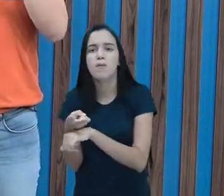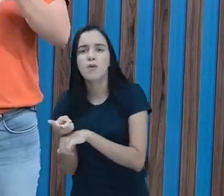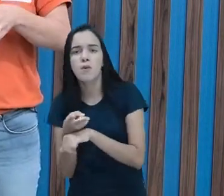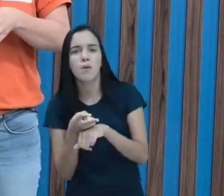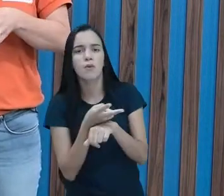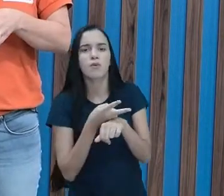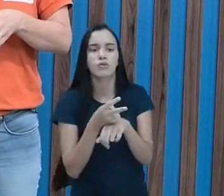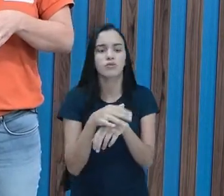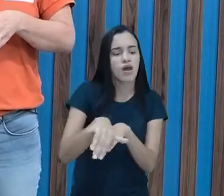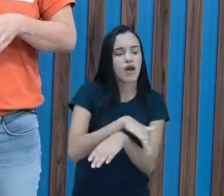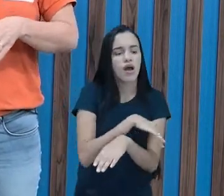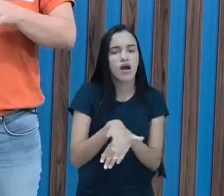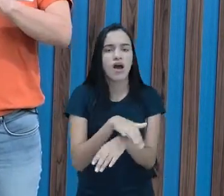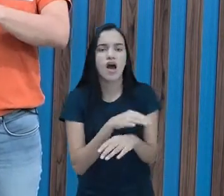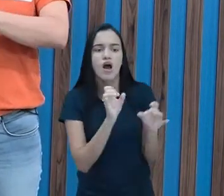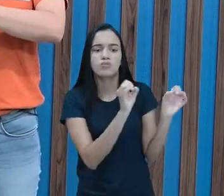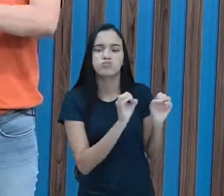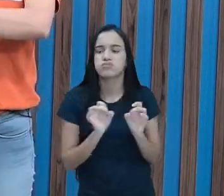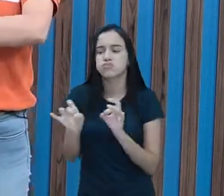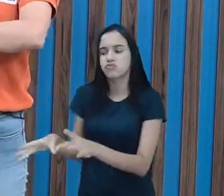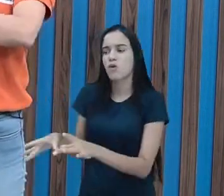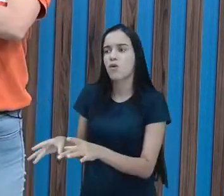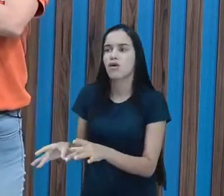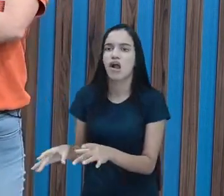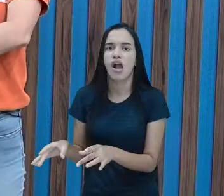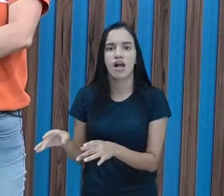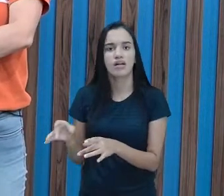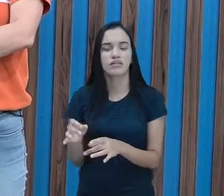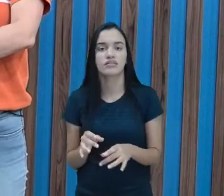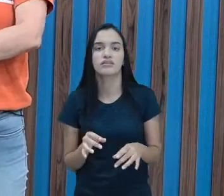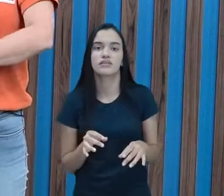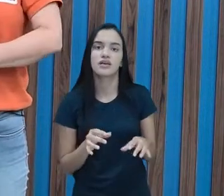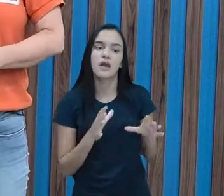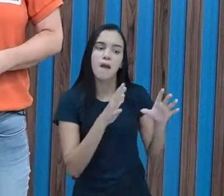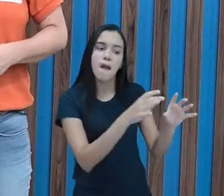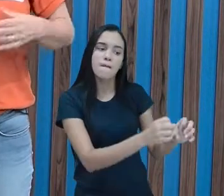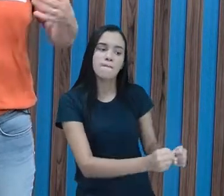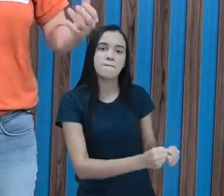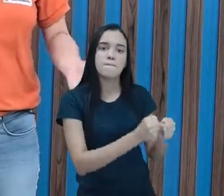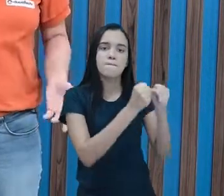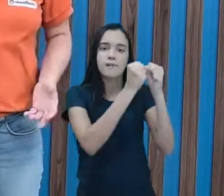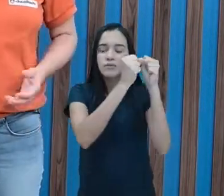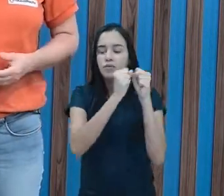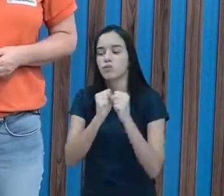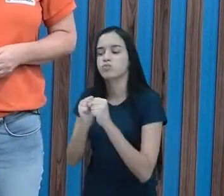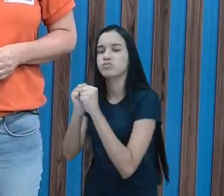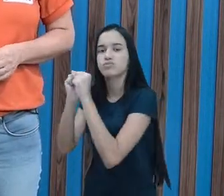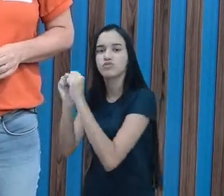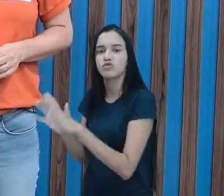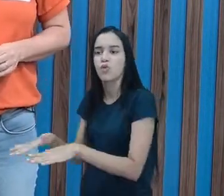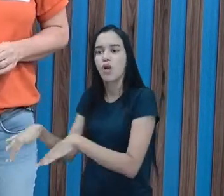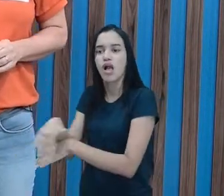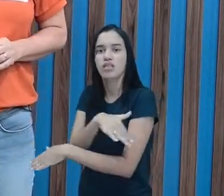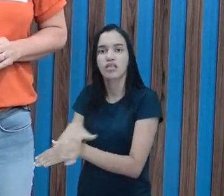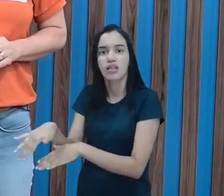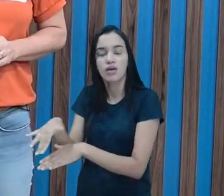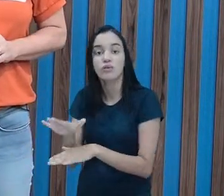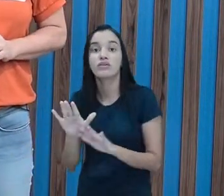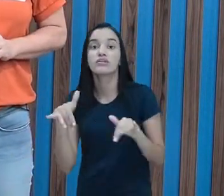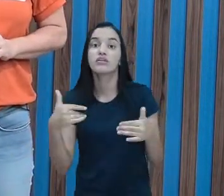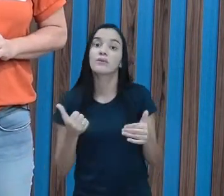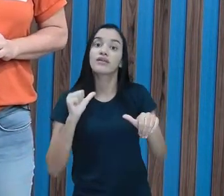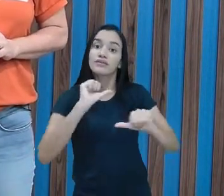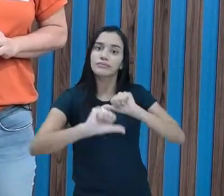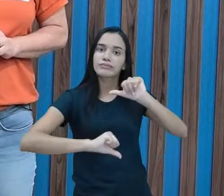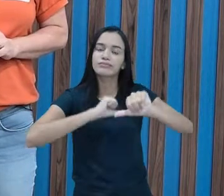na rua. Tem gente que eu já vi colocando sacos de lixo na rua, então tem que ter esse cuidado também para a gente não transformar o